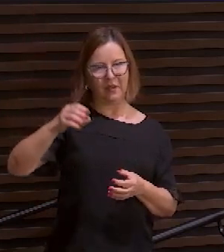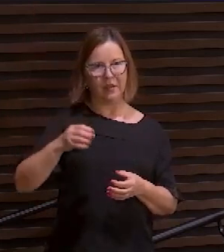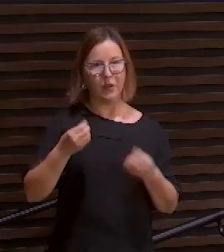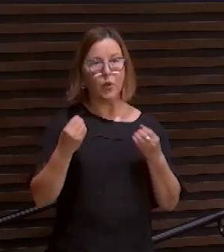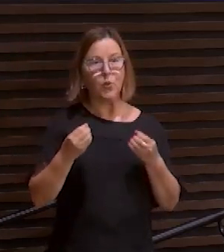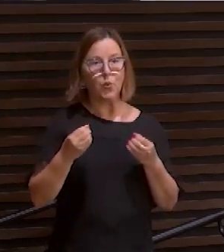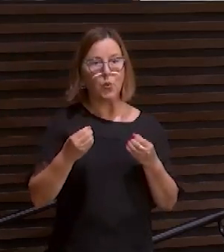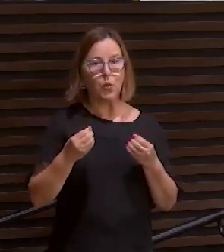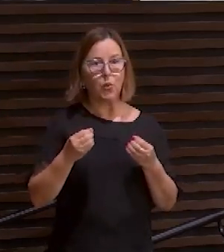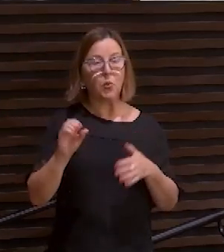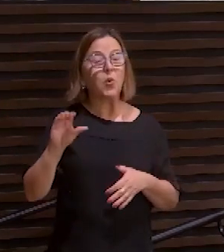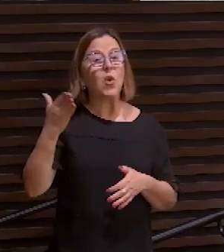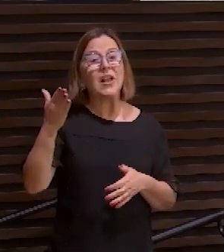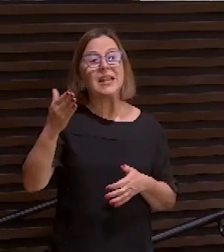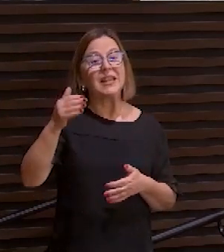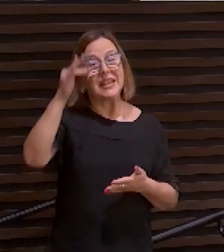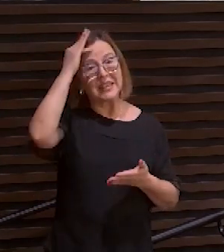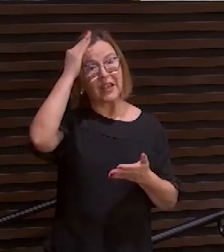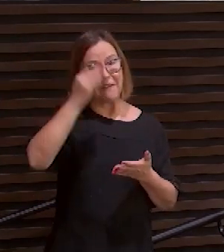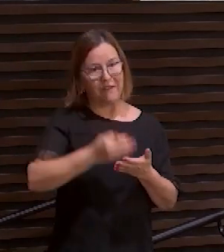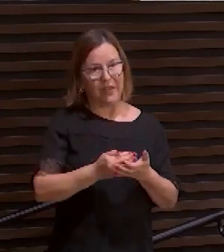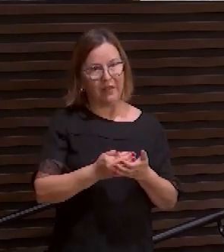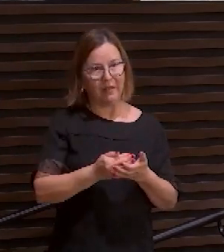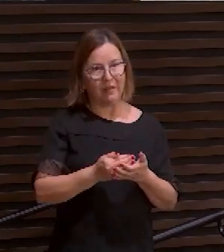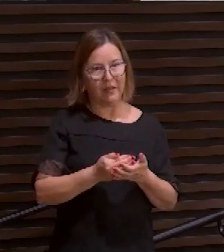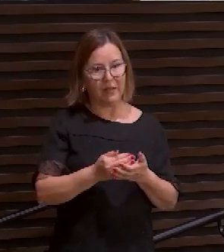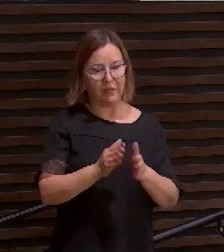fé? Pega a tua Bíblia.